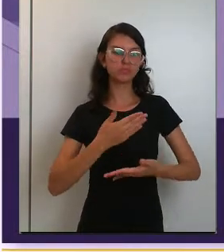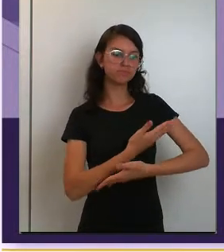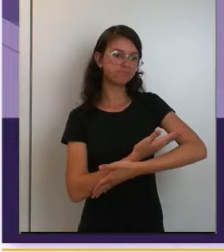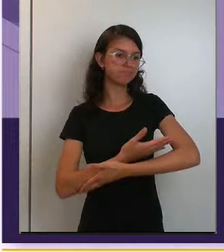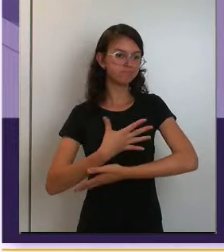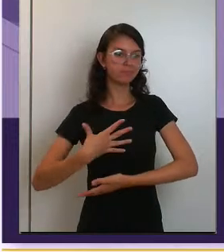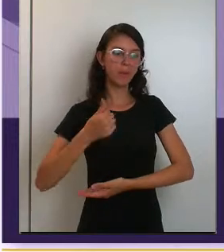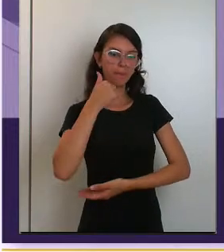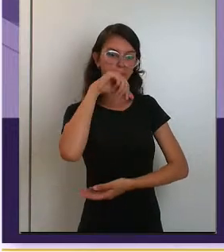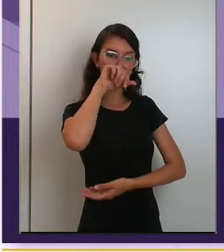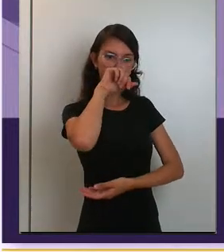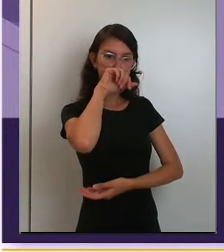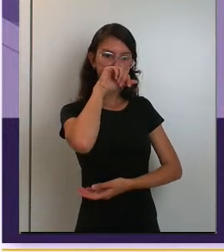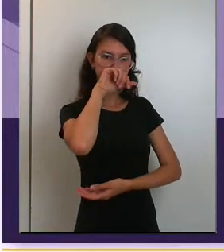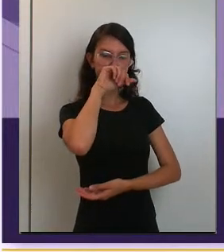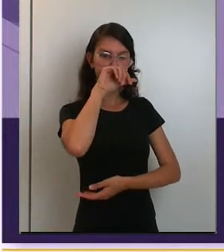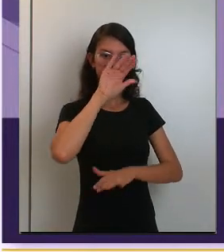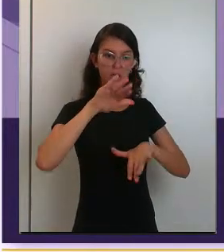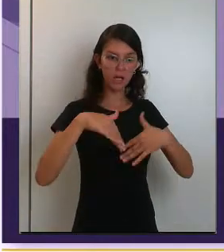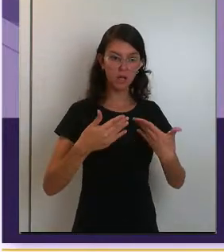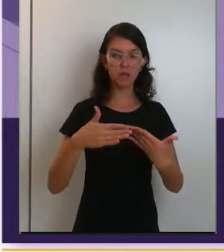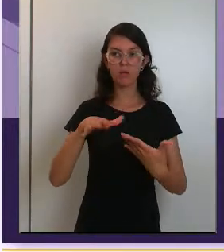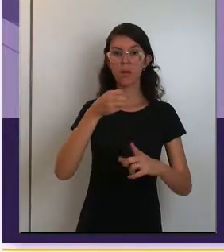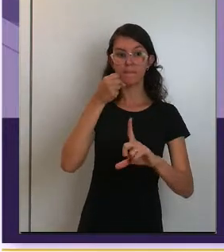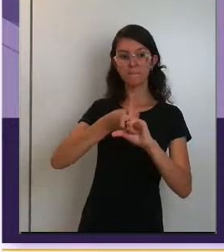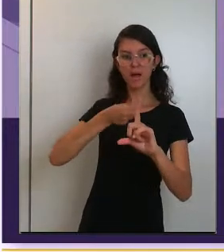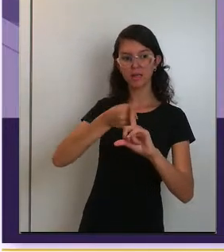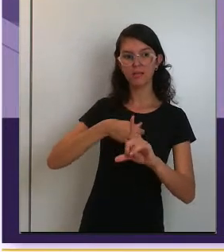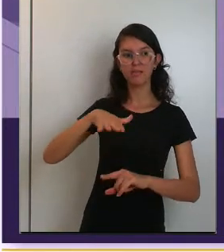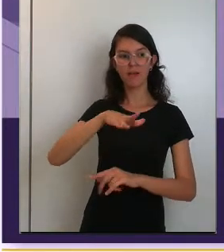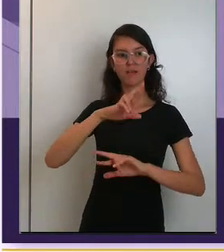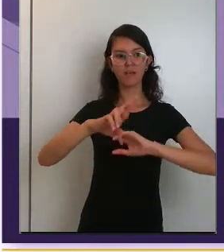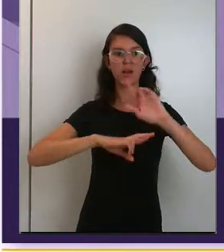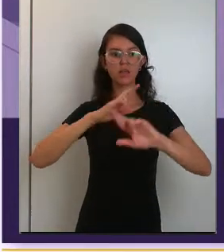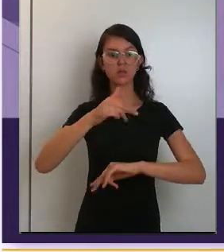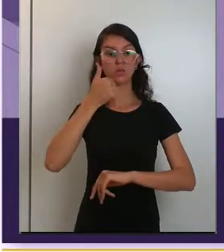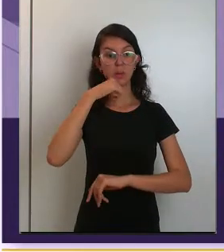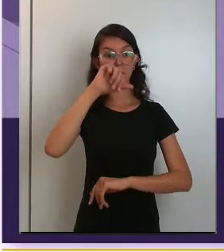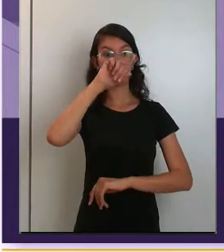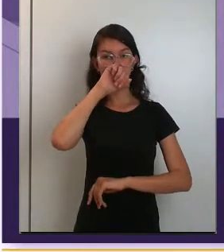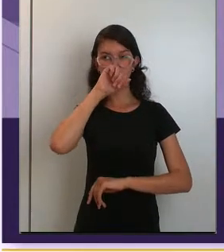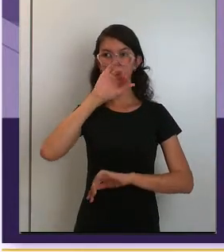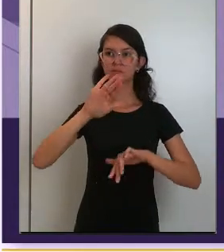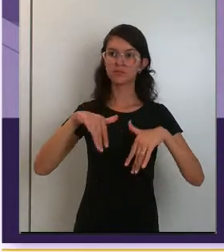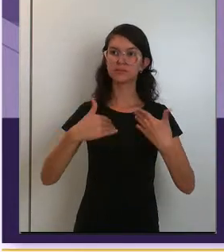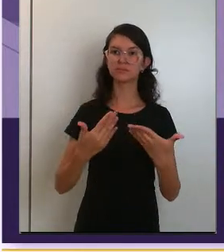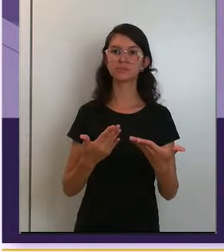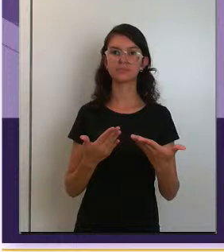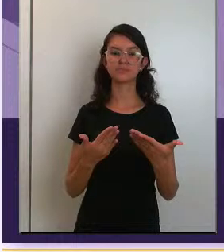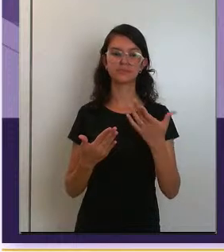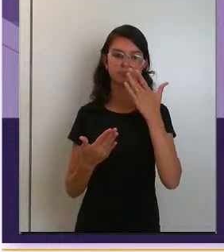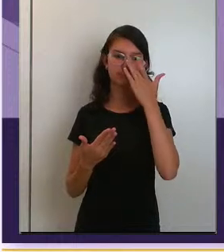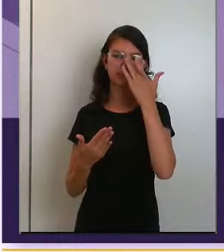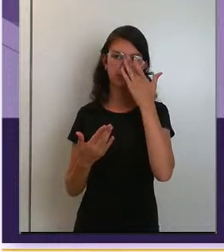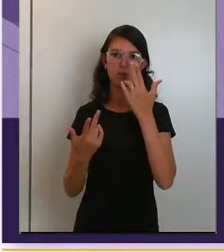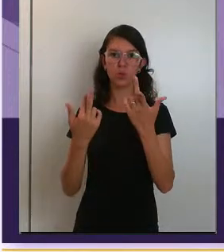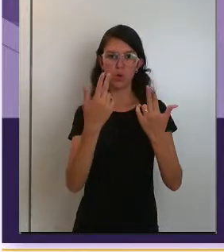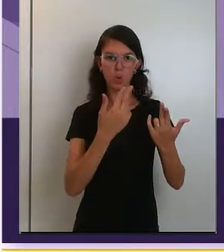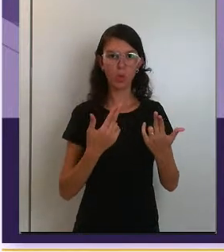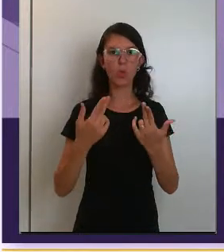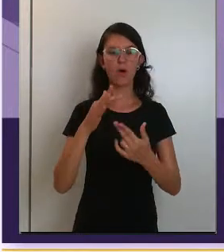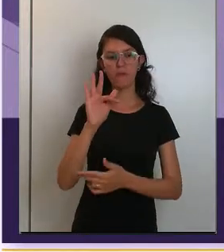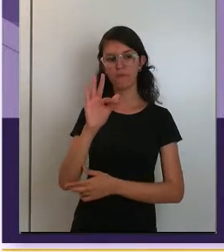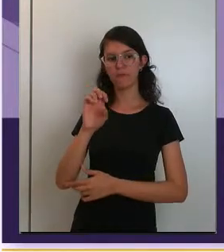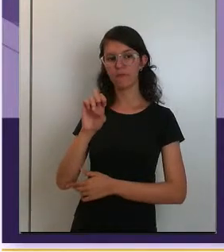marcadores de desigualdade ainda são mais impactantes em relação às mulheres que são mães. Então, é bem de acordo com o que a